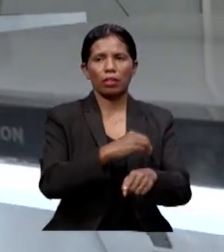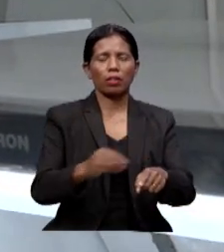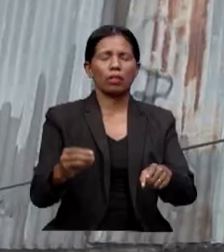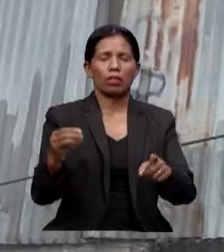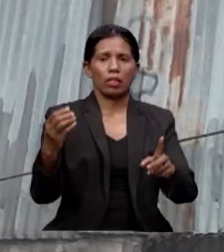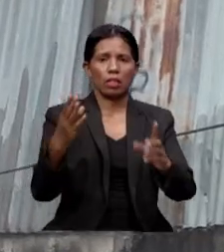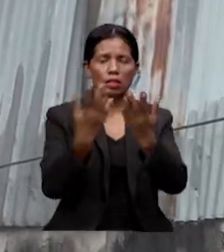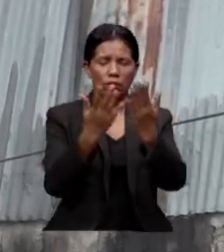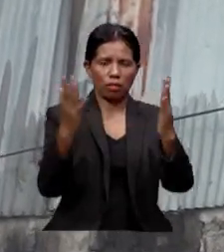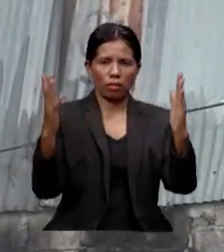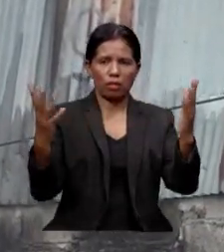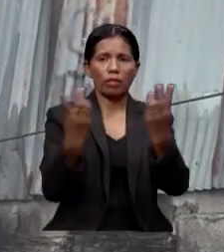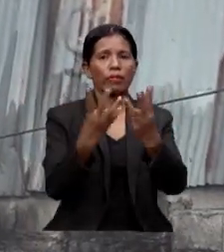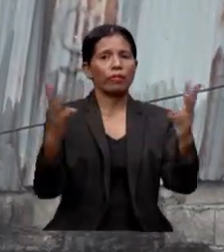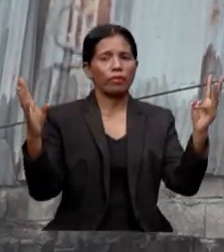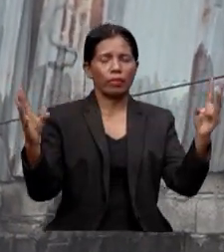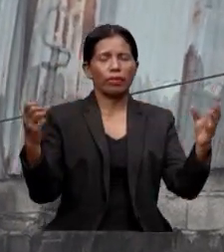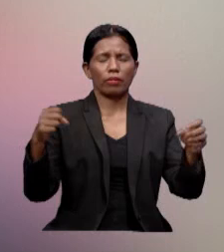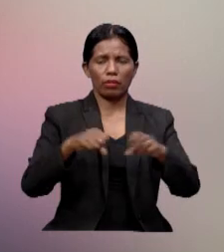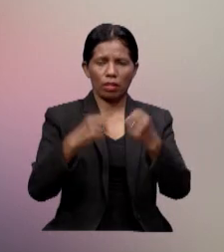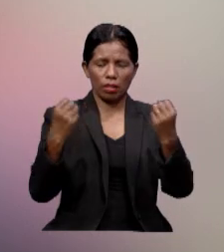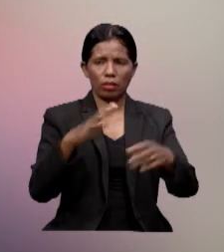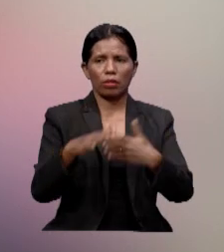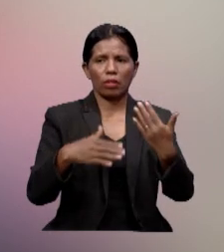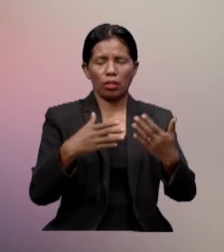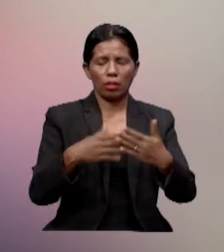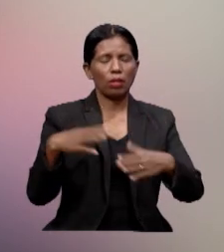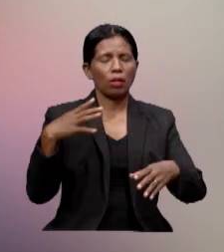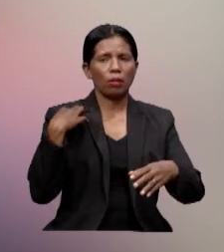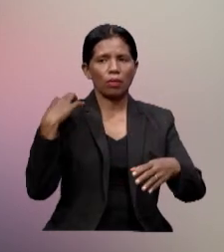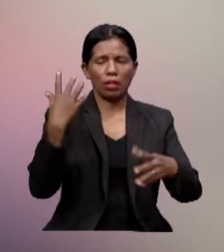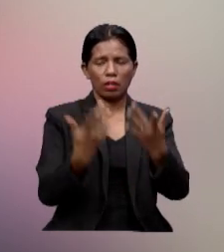rahun, capela Colhoun ne vidro zanela rahun, obralan hetan sunu,